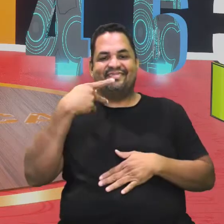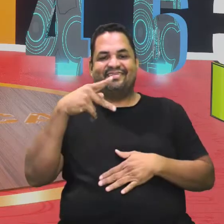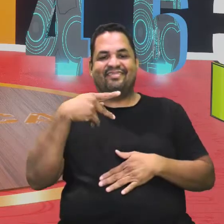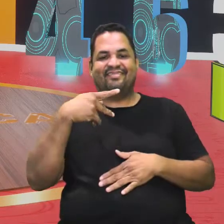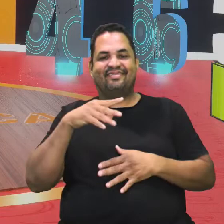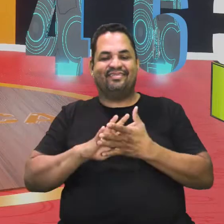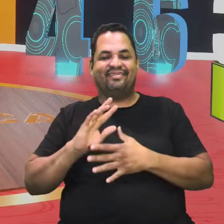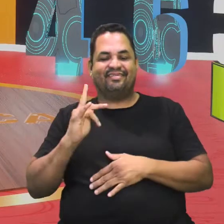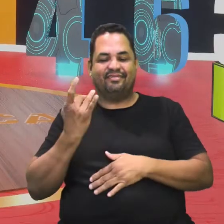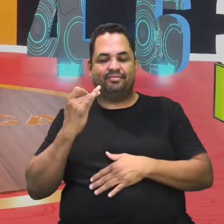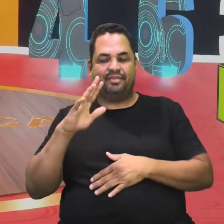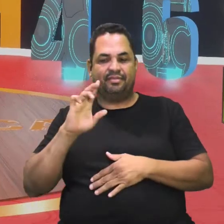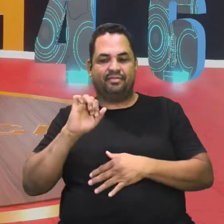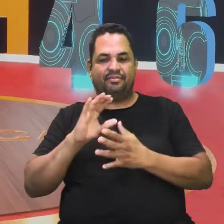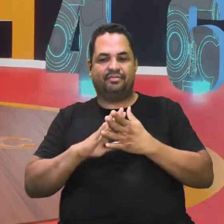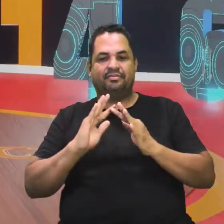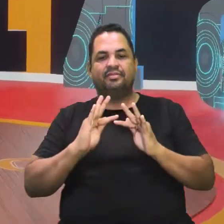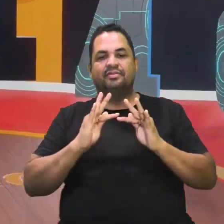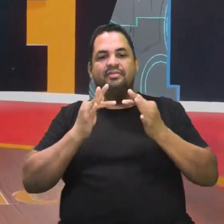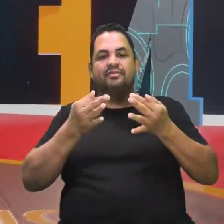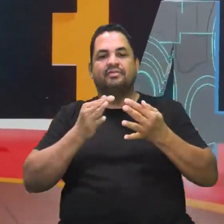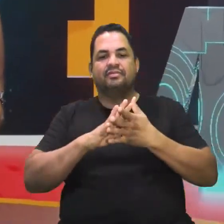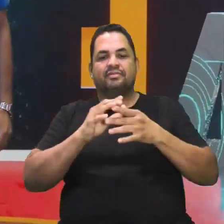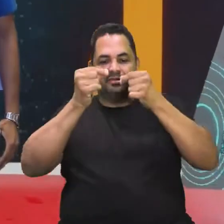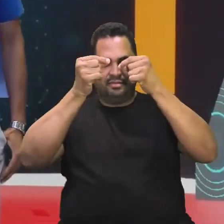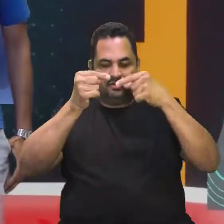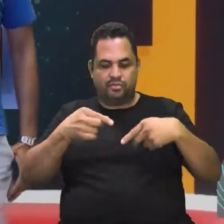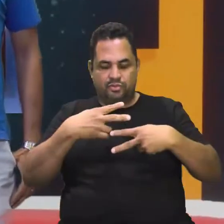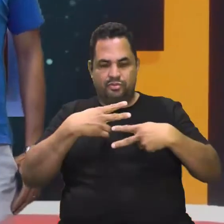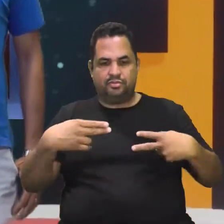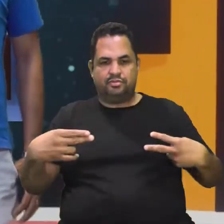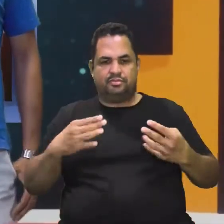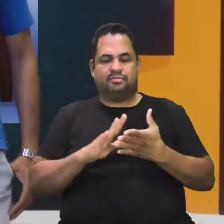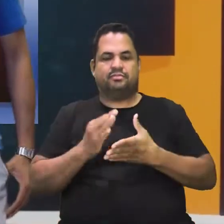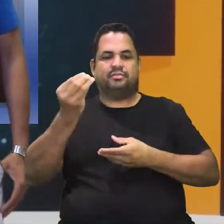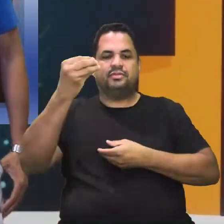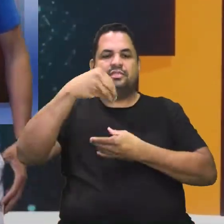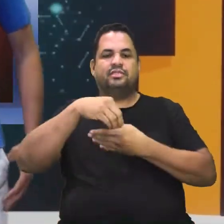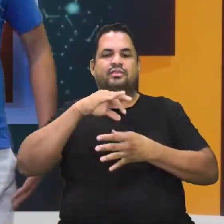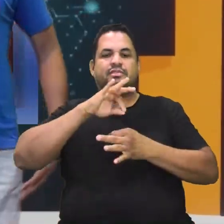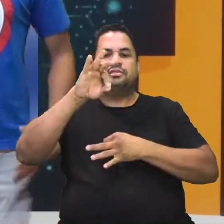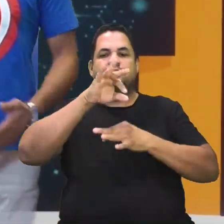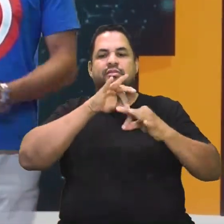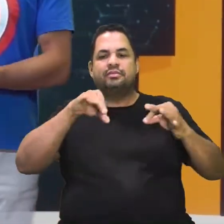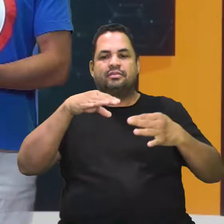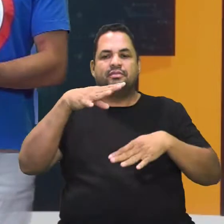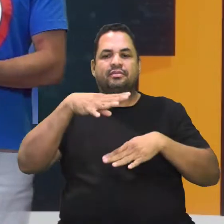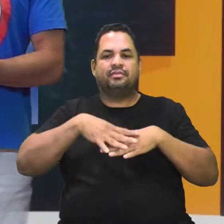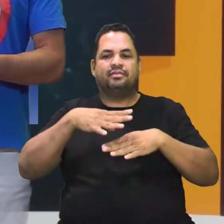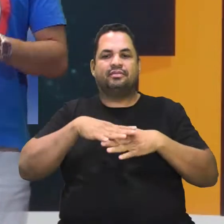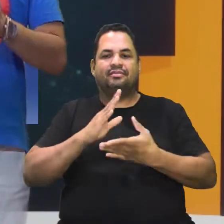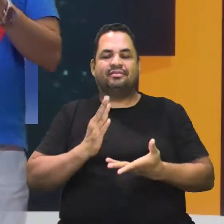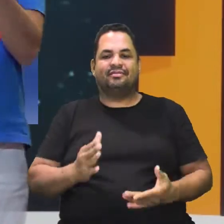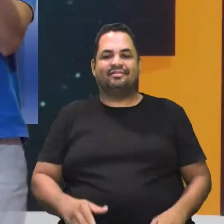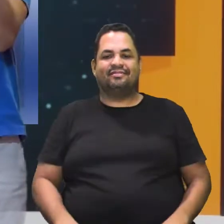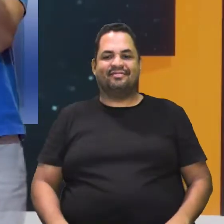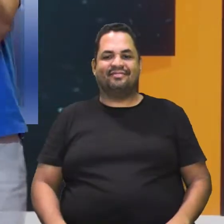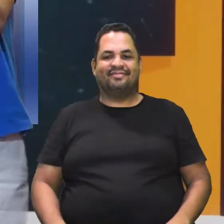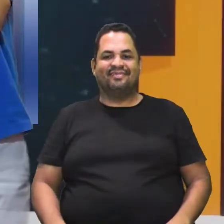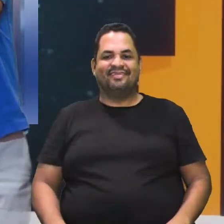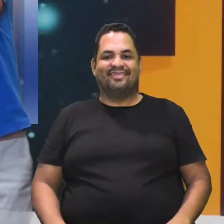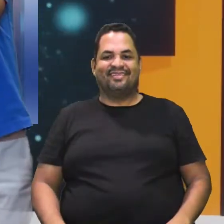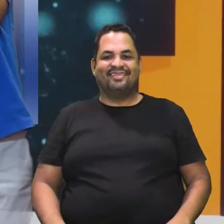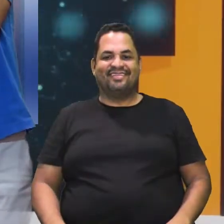falar da hipérbole, uma das últimas cônicas, né? Então, dentro da geometria analítica, do plano cartesiano... Dá pra fazer assim a